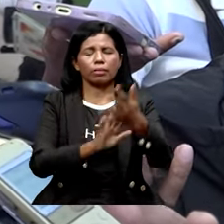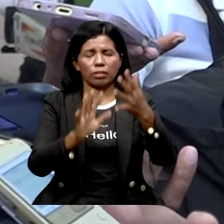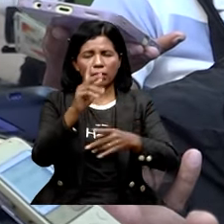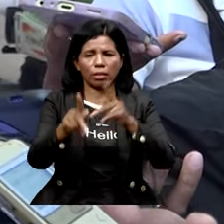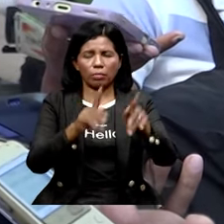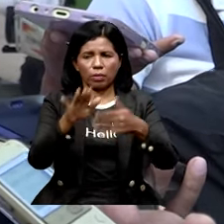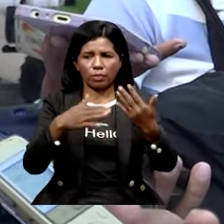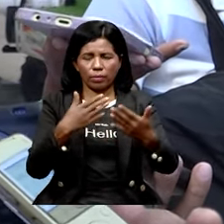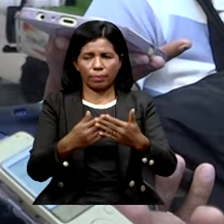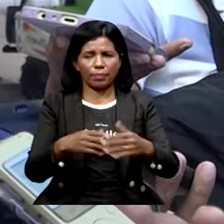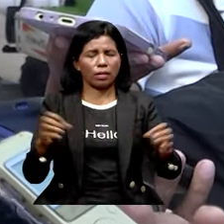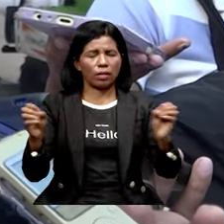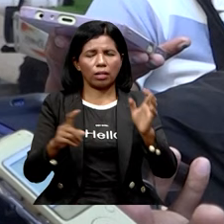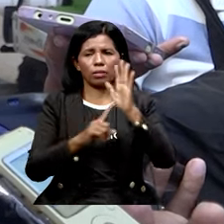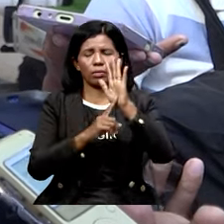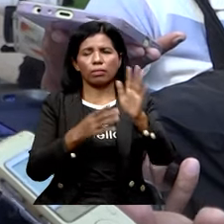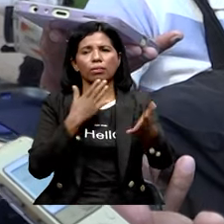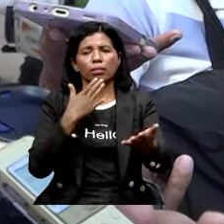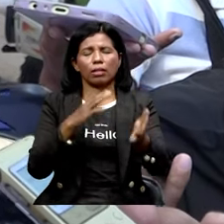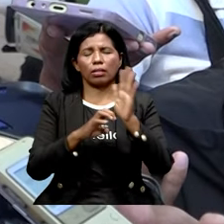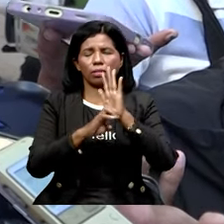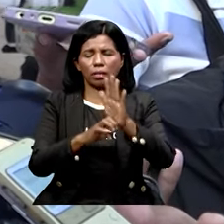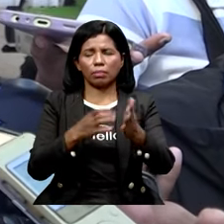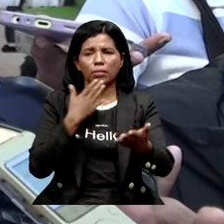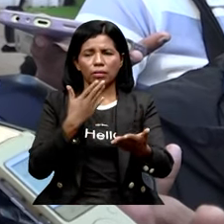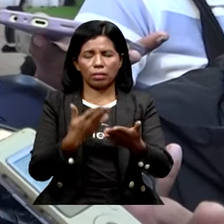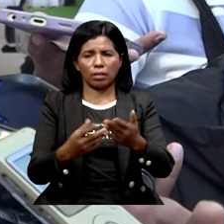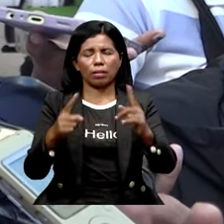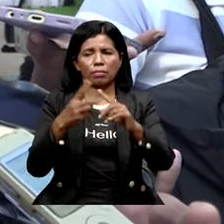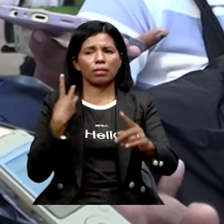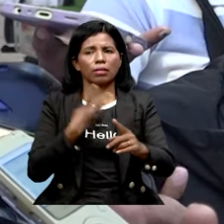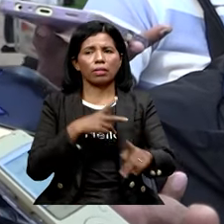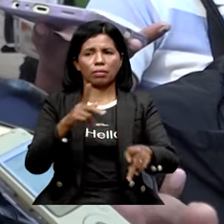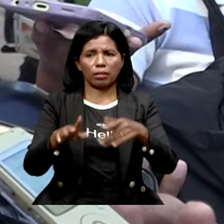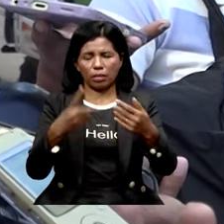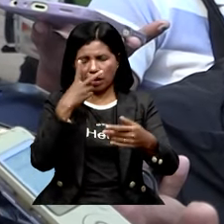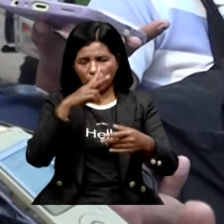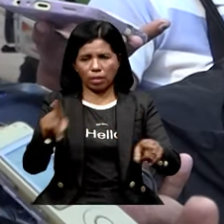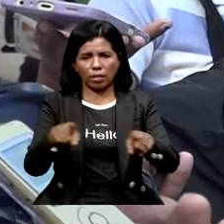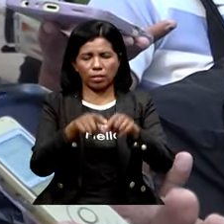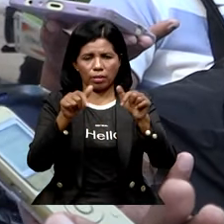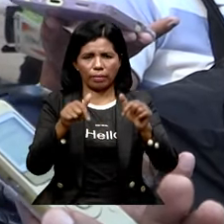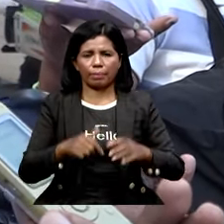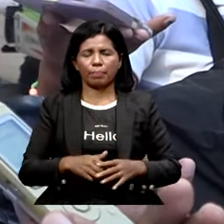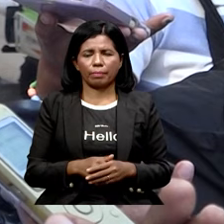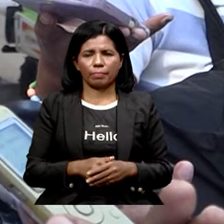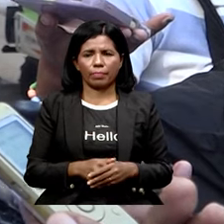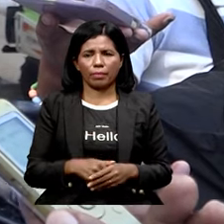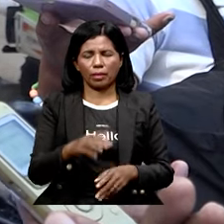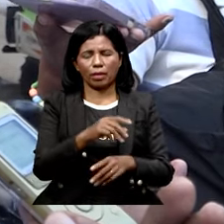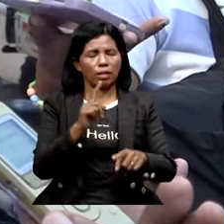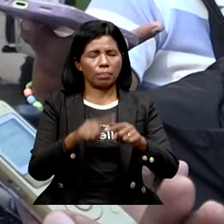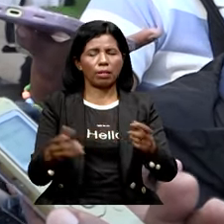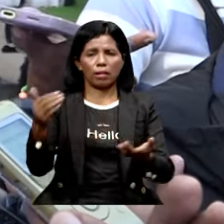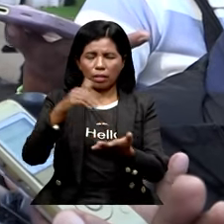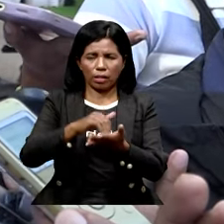sira, e lá não foi impacto dia para. Bah itu nu dar sarane wahir itu hari situ sahun sana. Itu hingga tak situ sahun sana label akontese